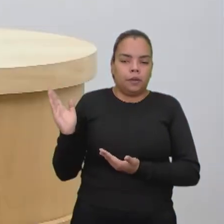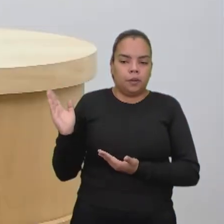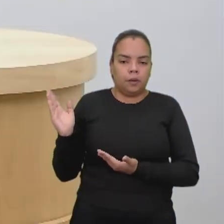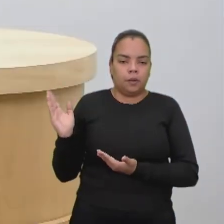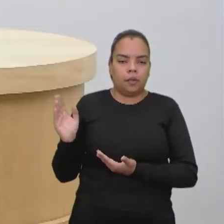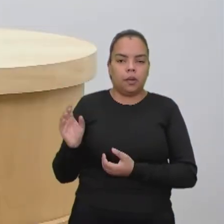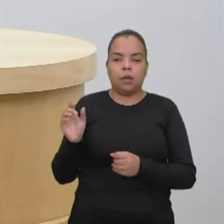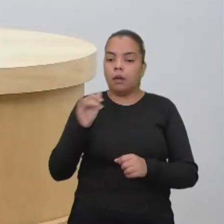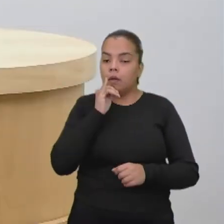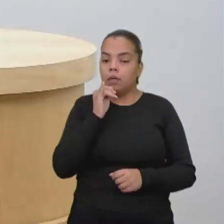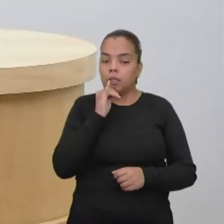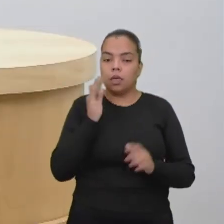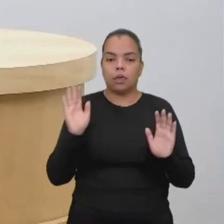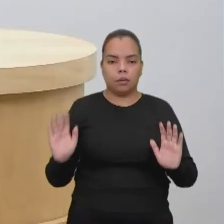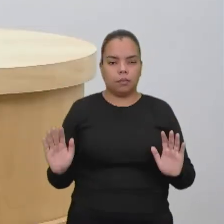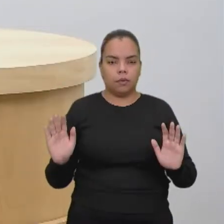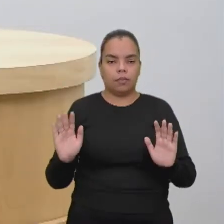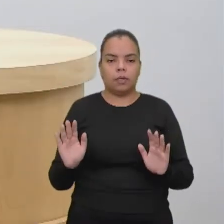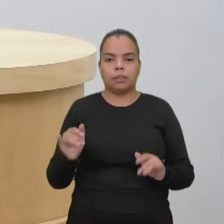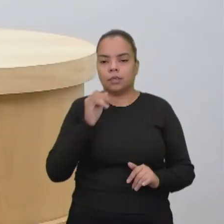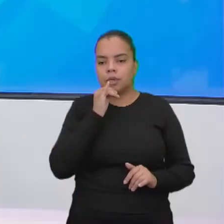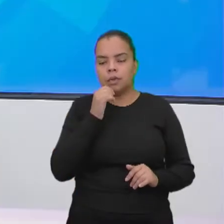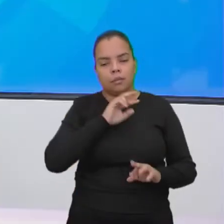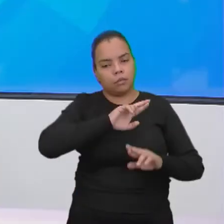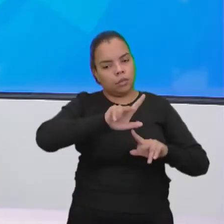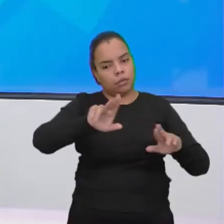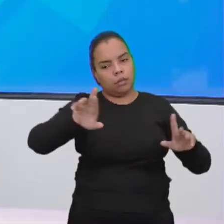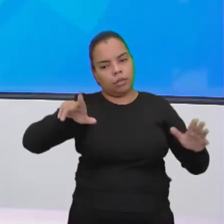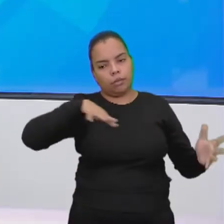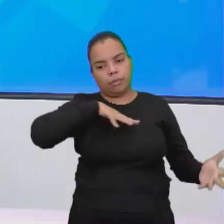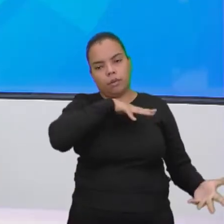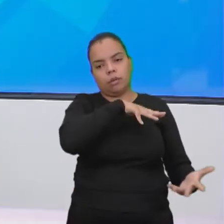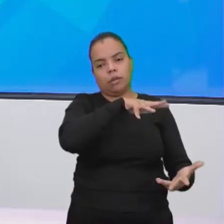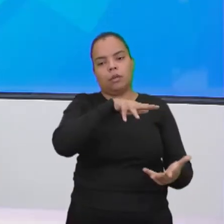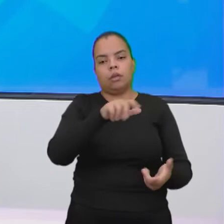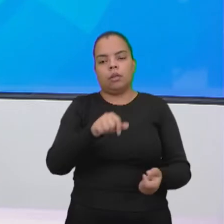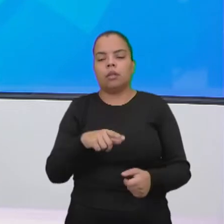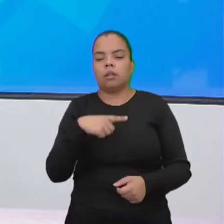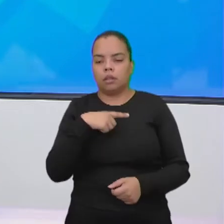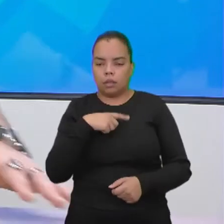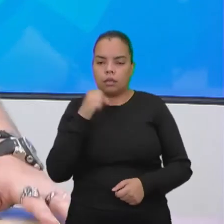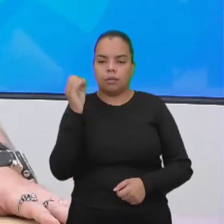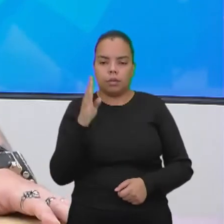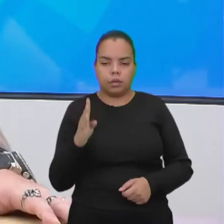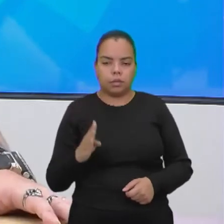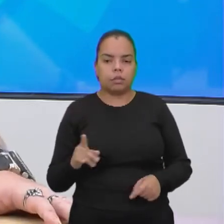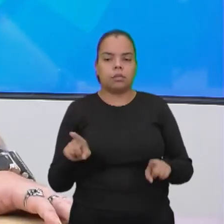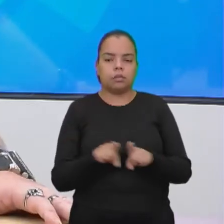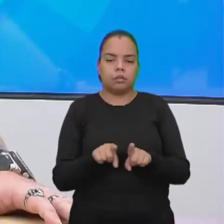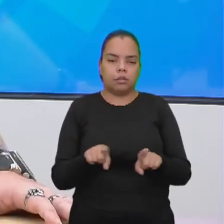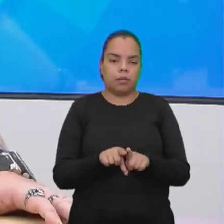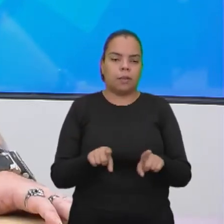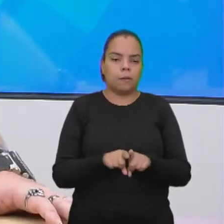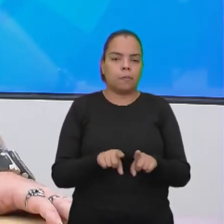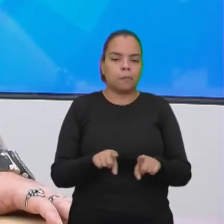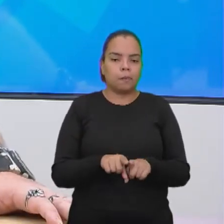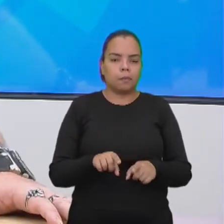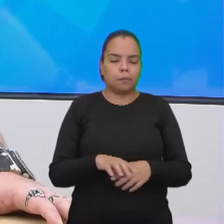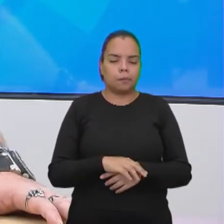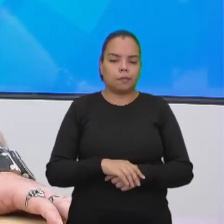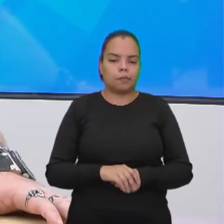pegar exemplos que nós temos no planeta, são diversos, né? Inclusive no Brasil, nós também temos aí diversos exemplos de